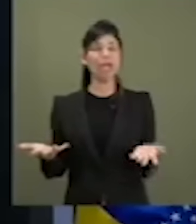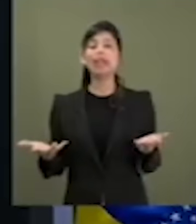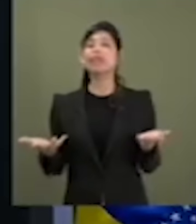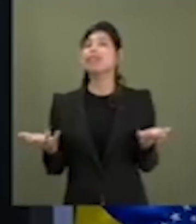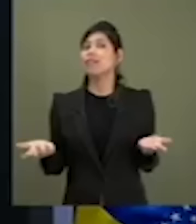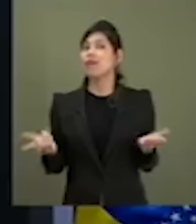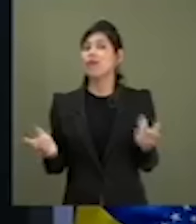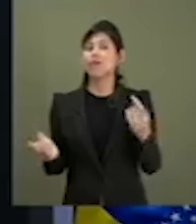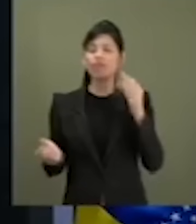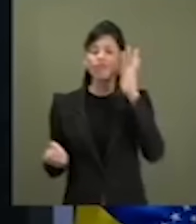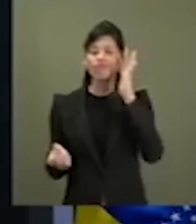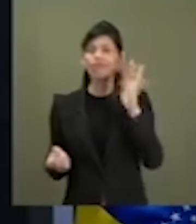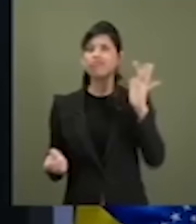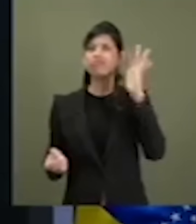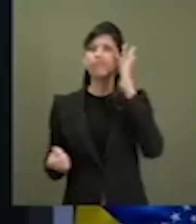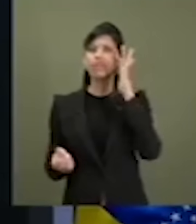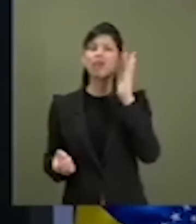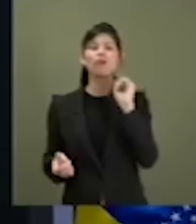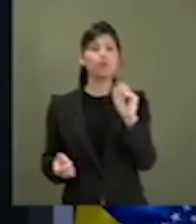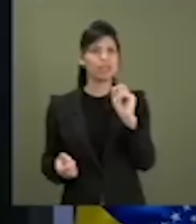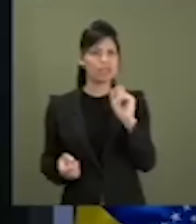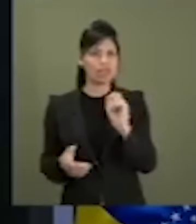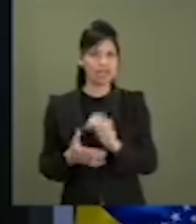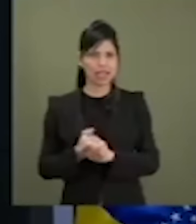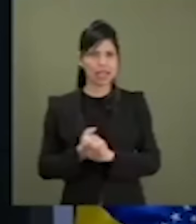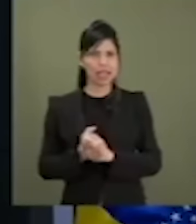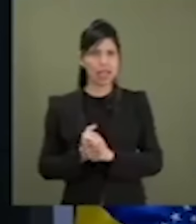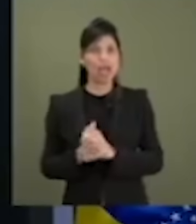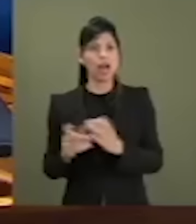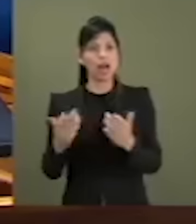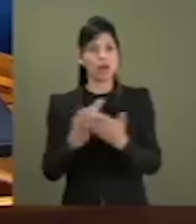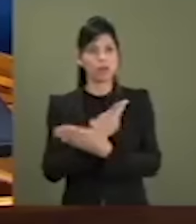Eu fico imaginando, assim, diante daquela situação,